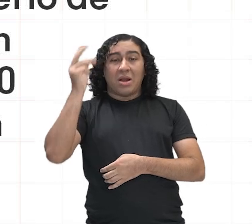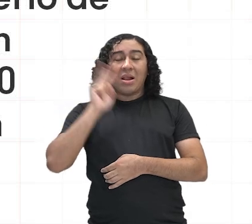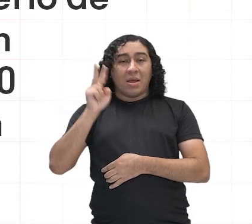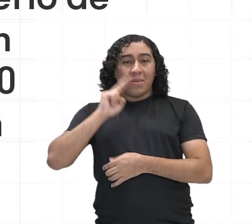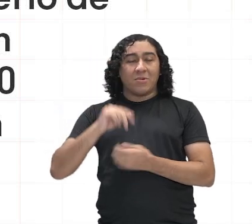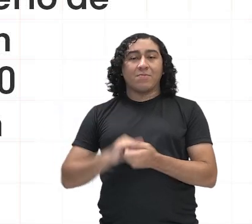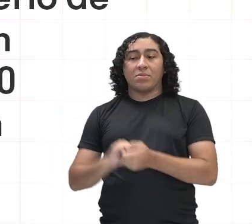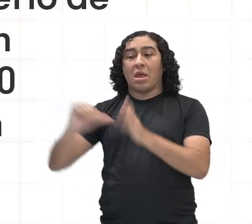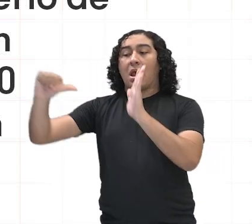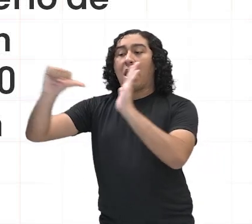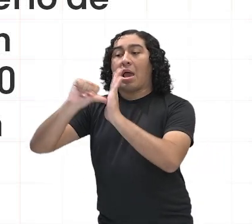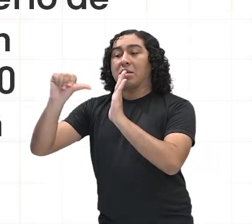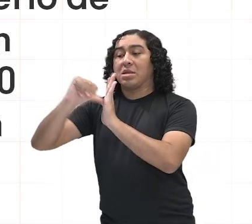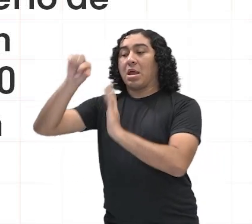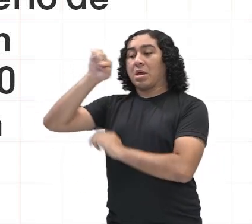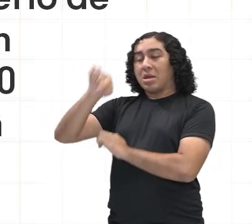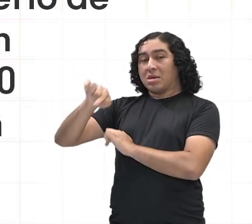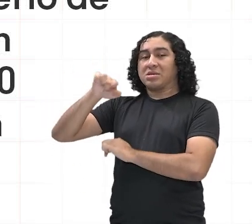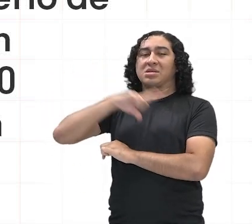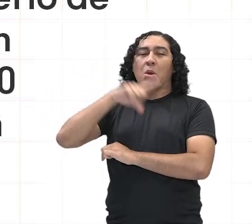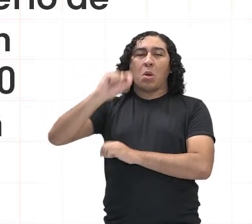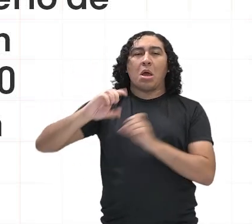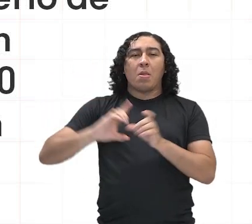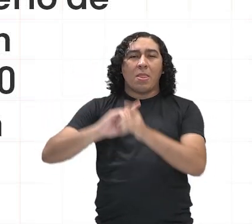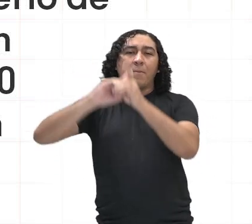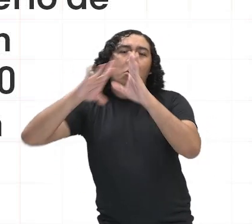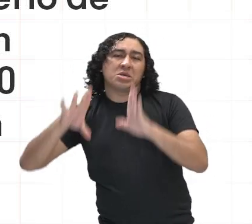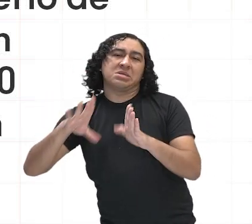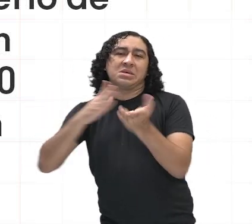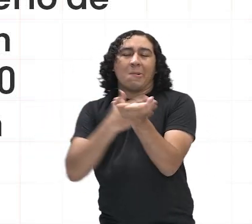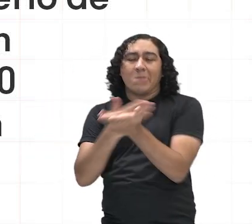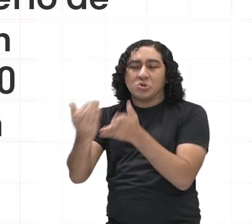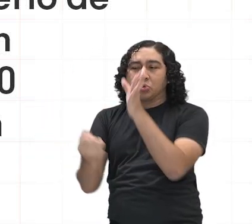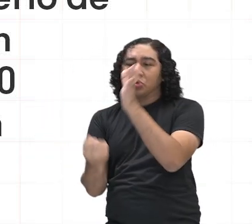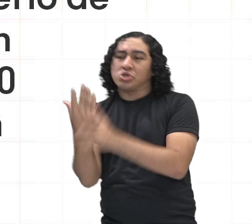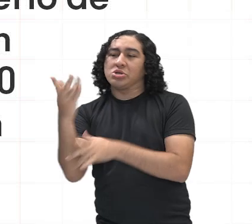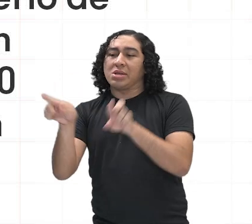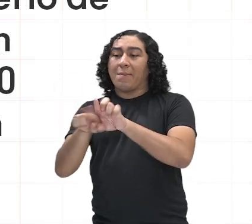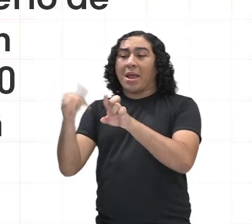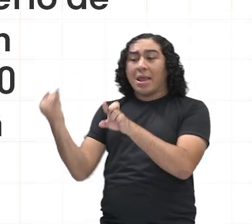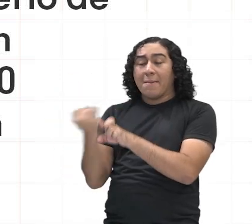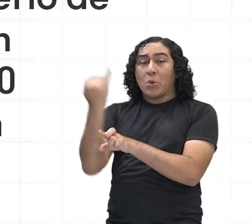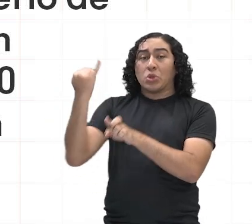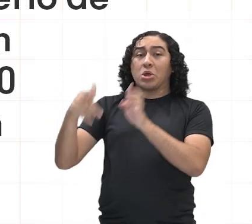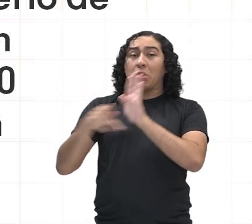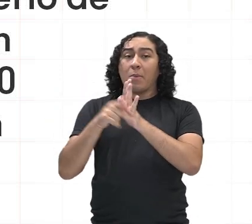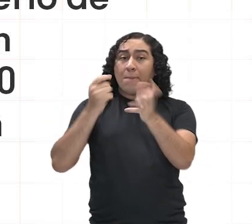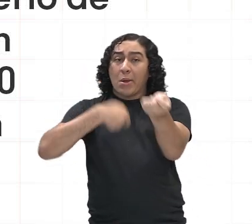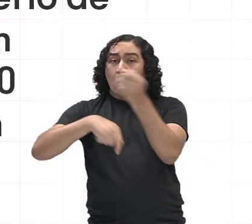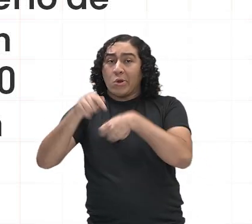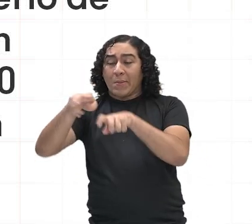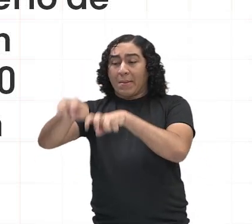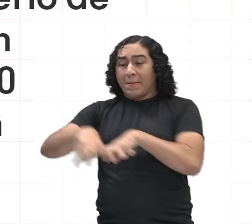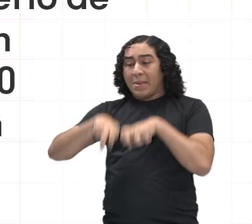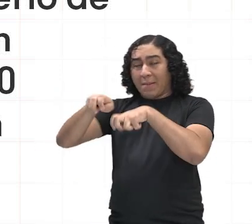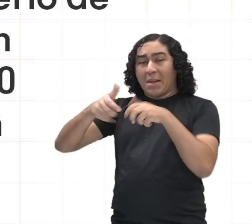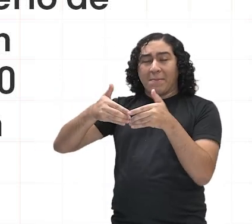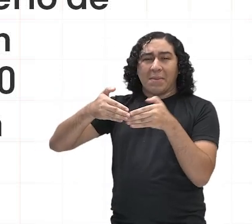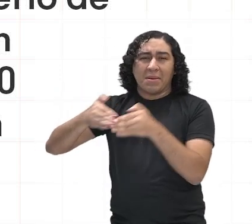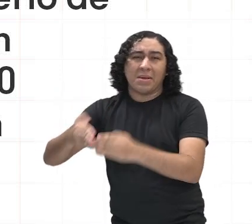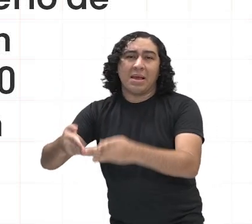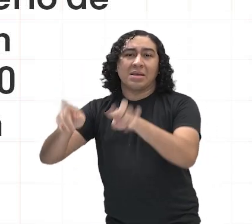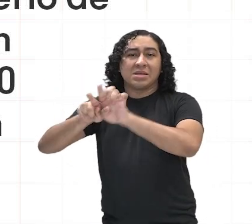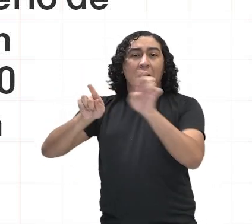Atenas, instituição democrática, importância econômica do comércio marítimo, tá? Evolução